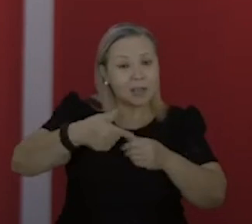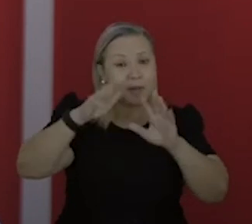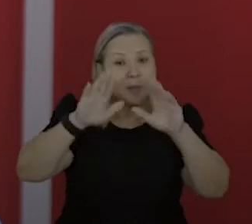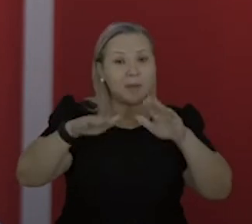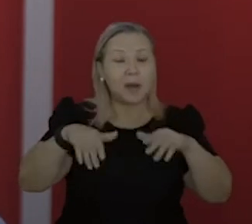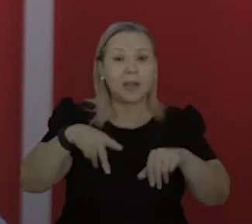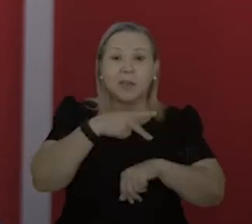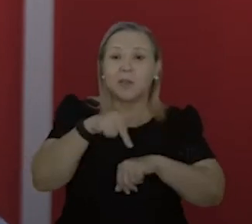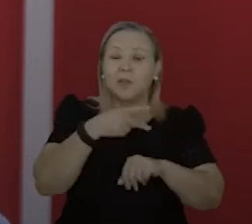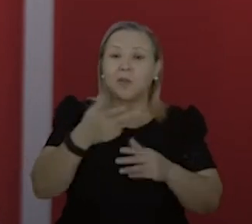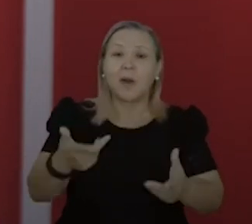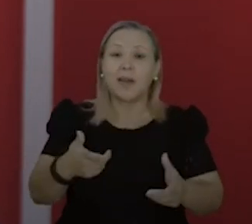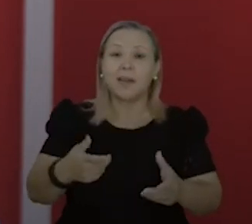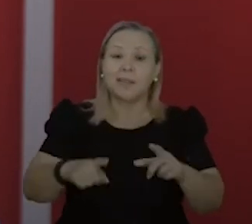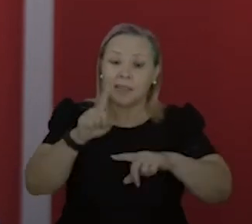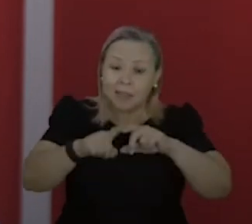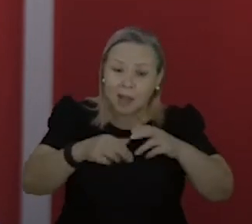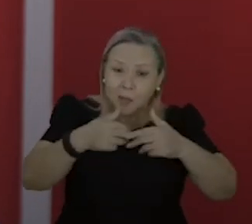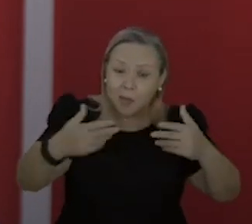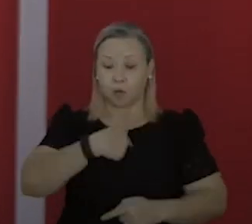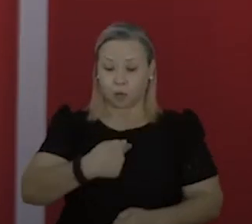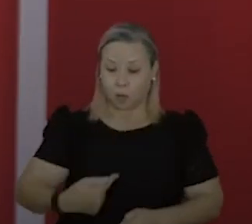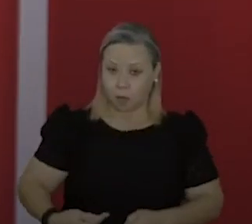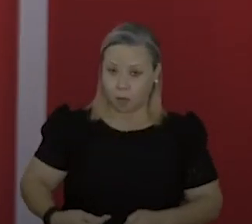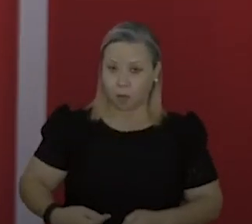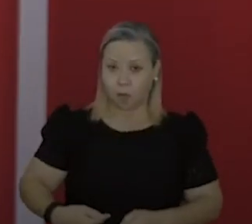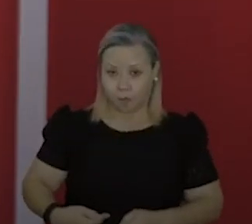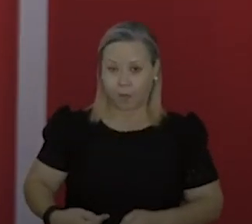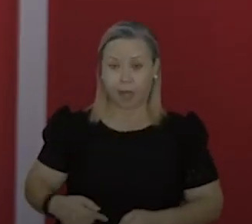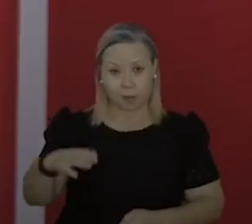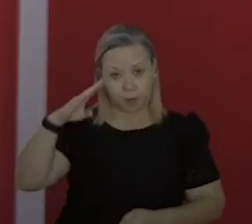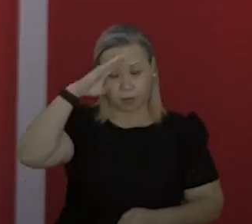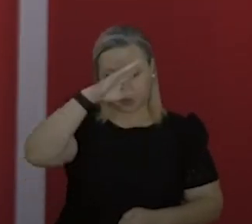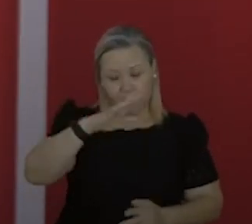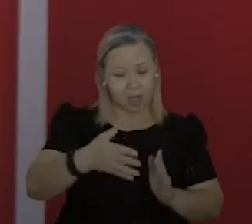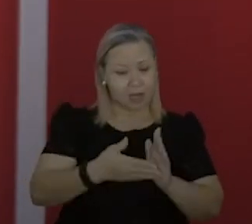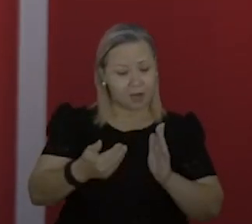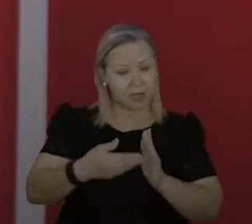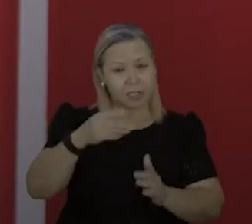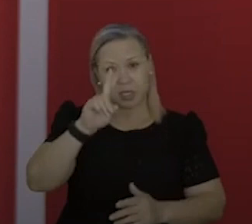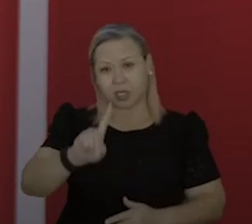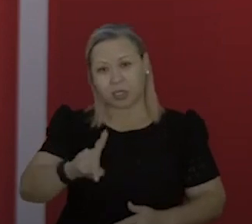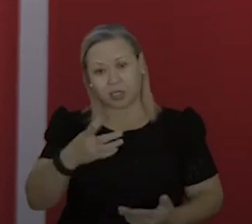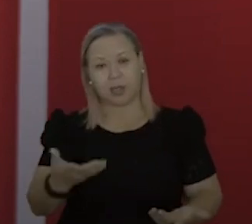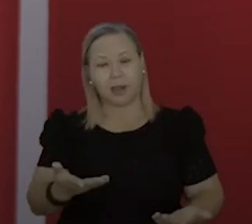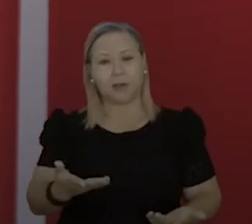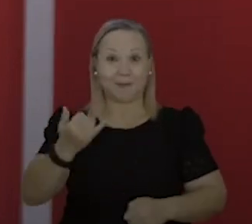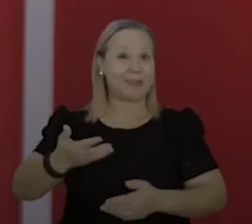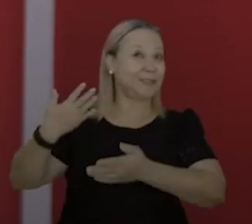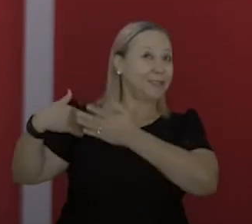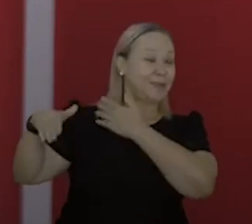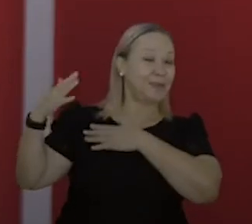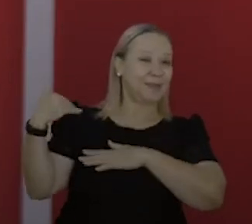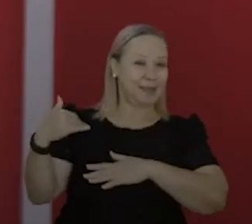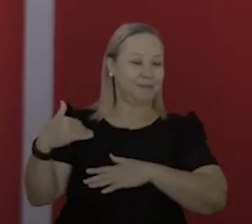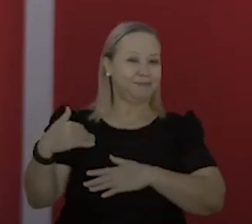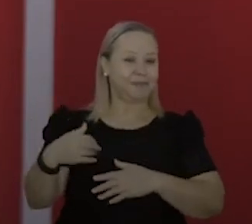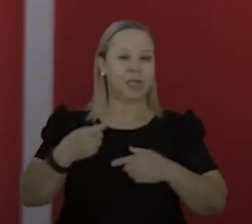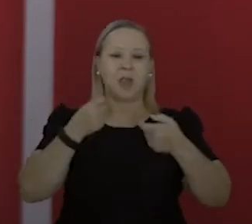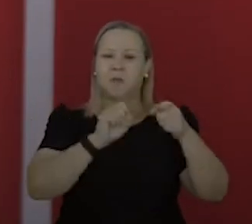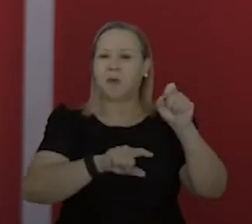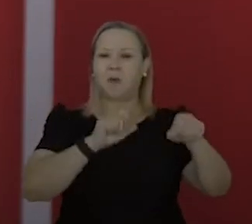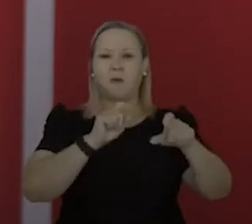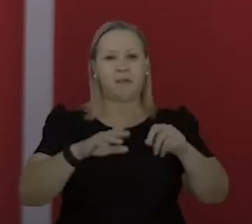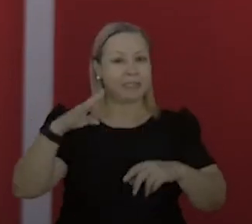país é um dos maiores produtores de petróleo do mundo. É um governo que retira direitos da população, que destrói o país. A ofensiva do